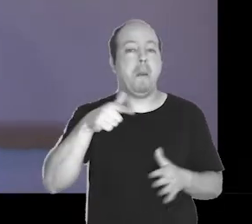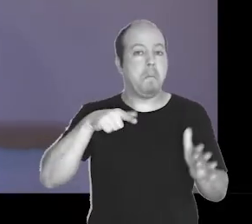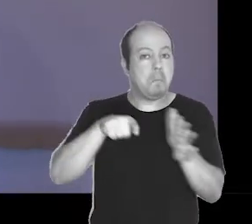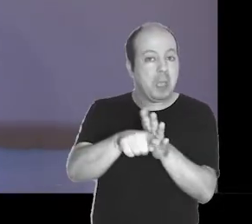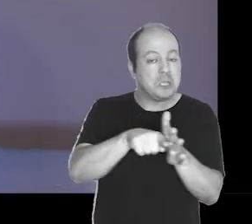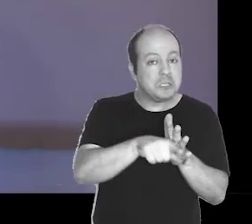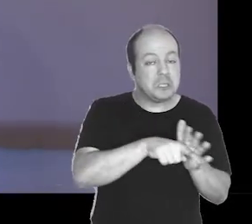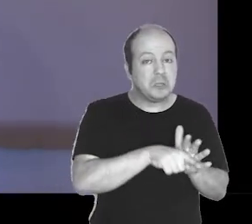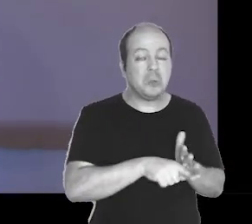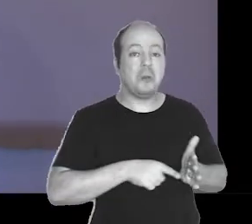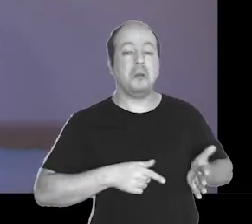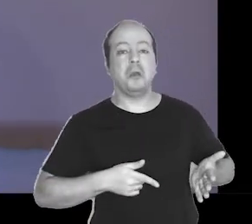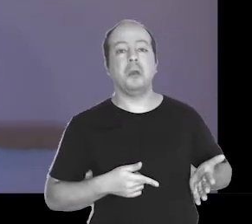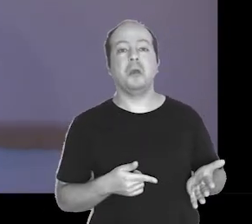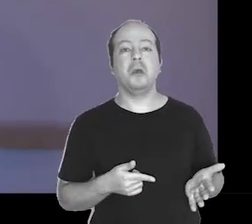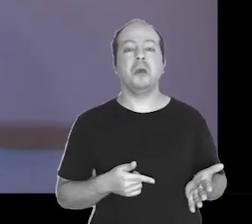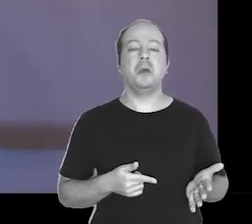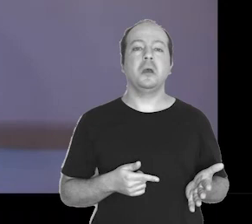pesquisadores?